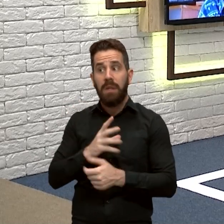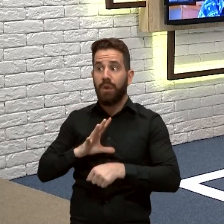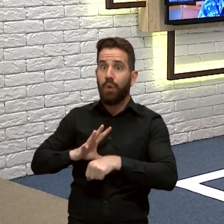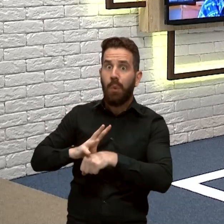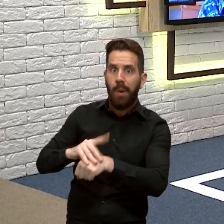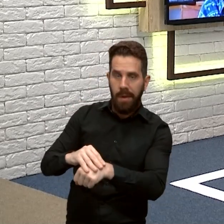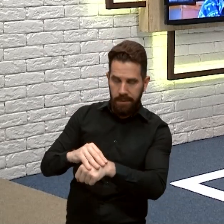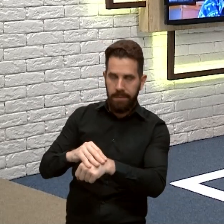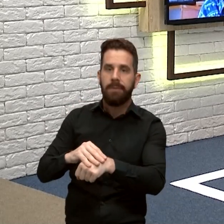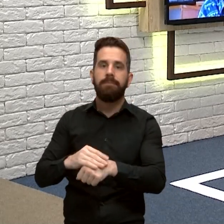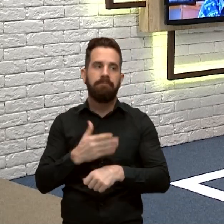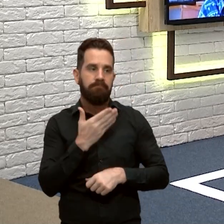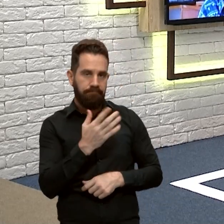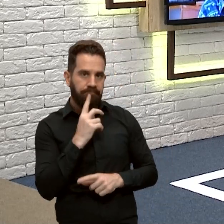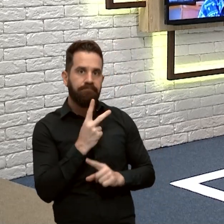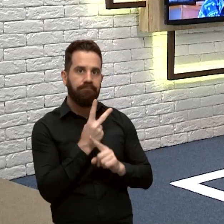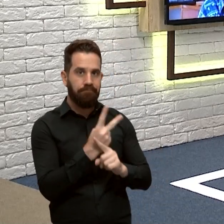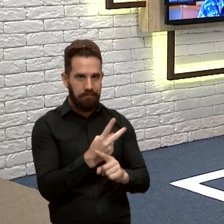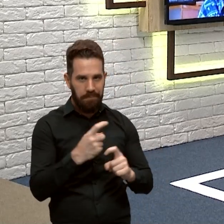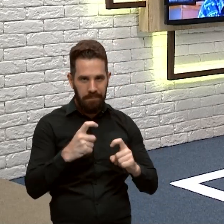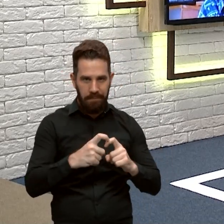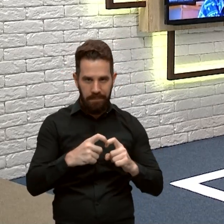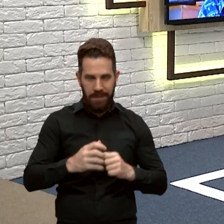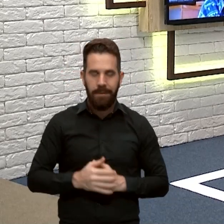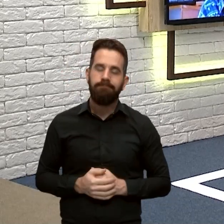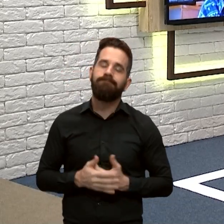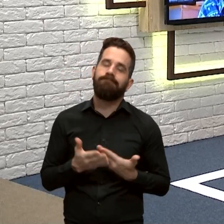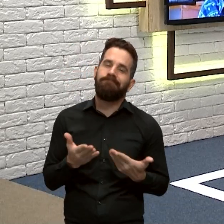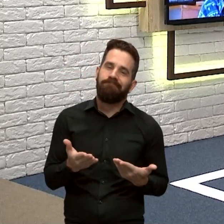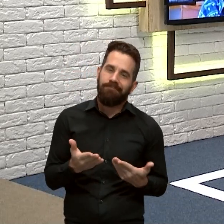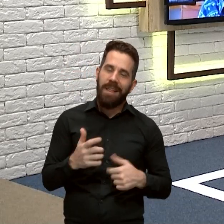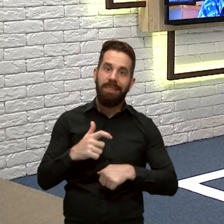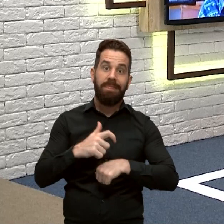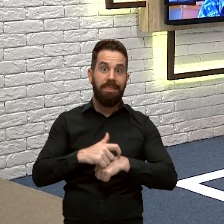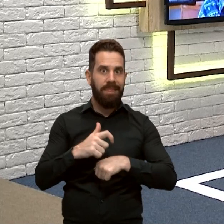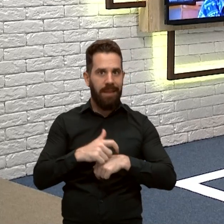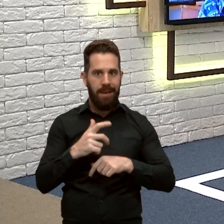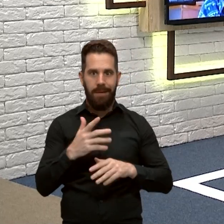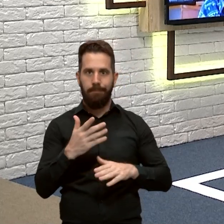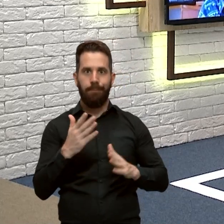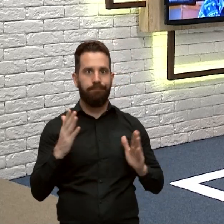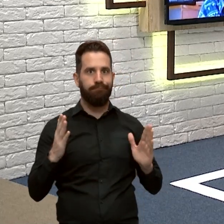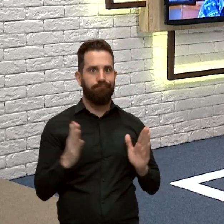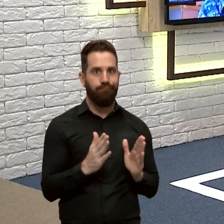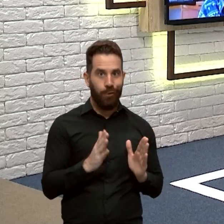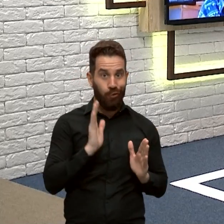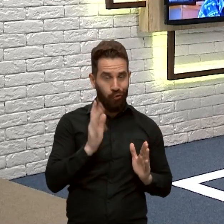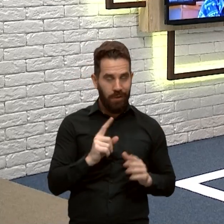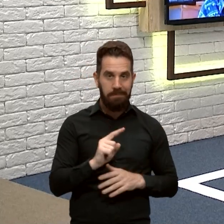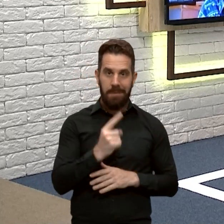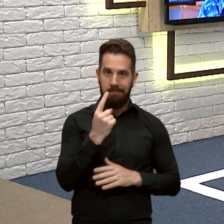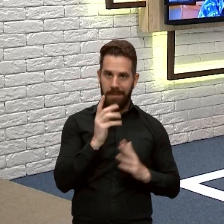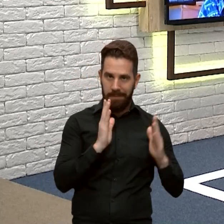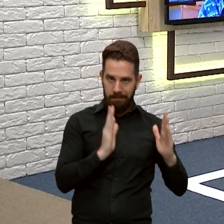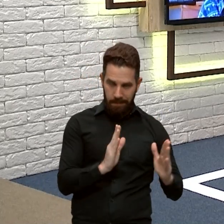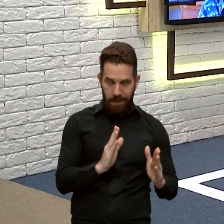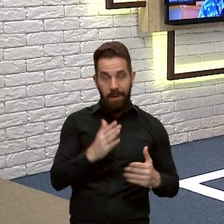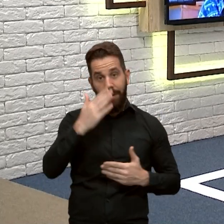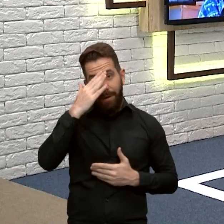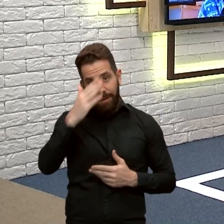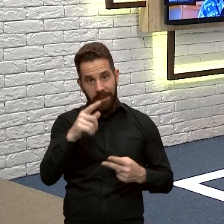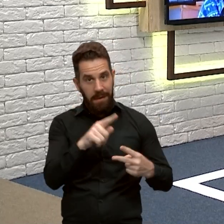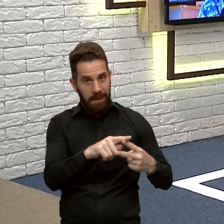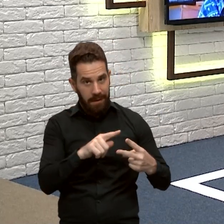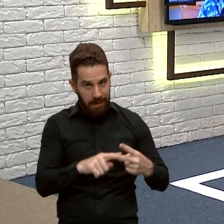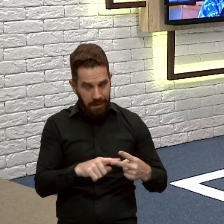essa escolha. Tá certo, Ricardo. Infelizmente, nosso tempo chegou ao fim desse primeiro bloco. Vou agradecer aos meus dois convidados desse primeiro bloco.